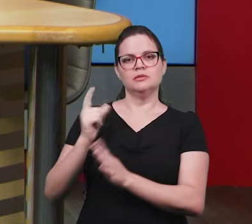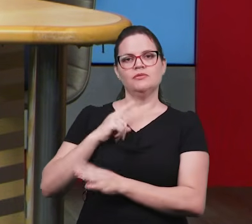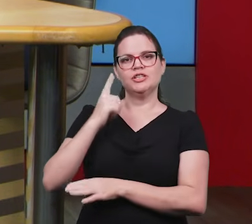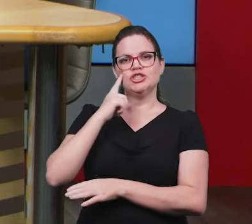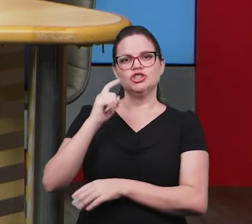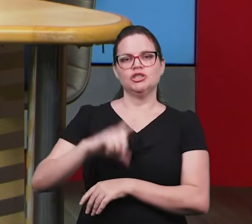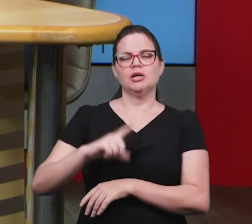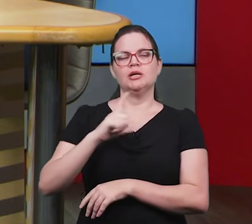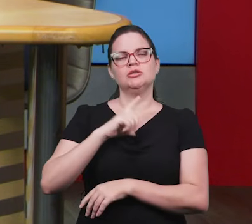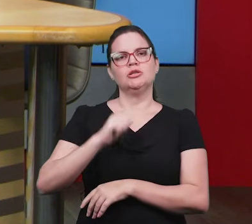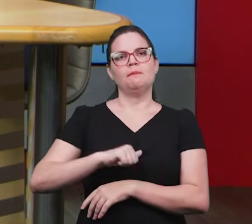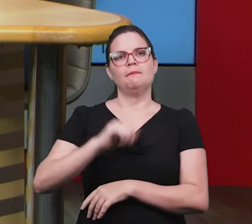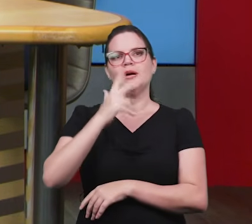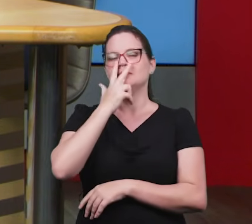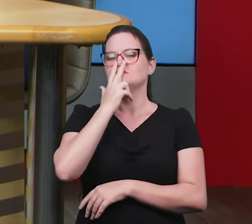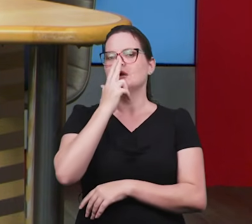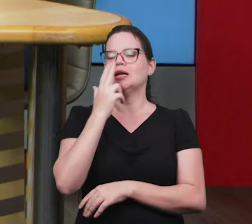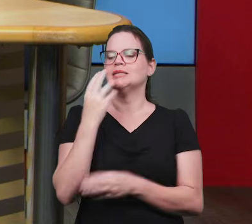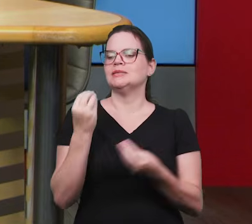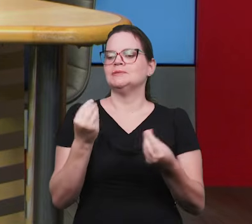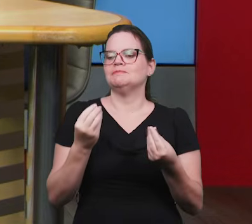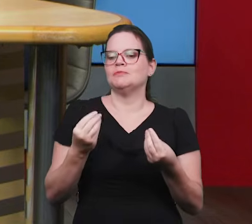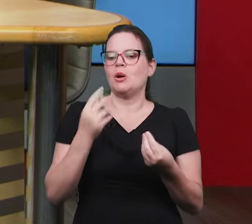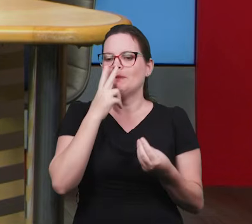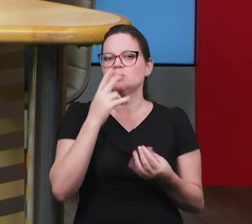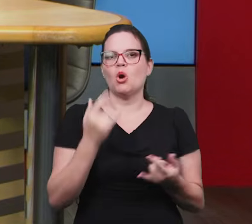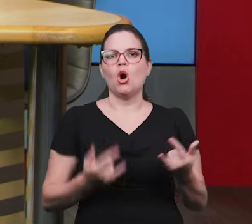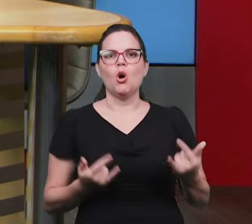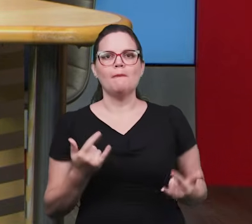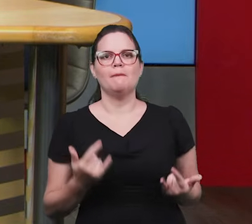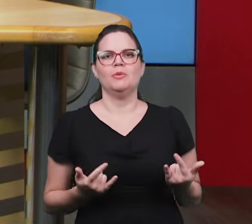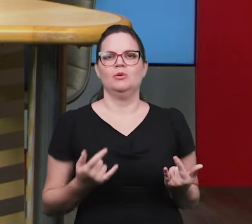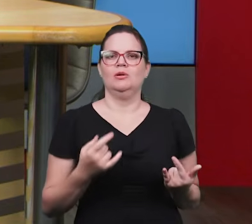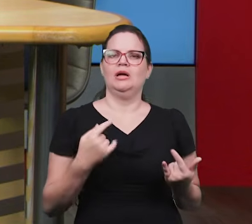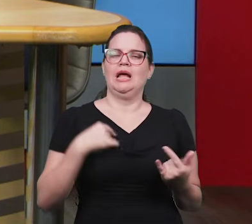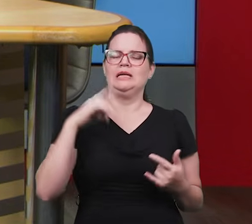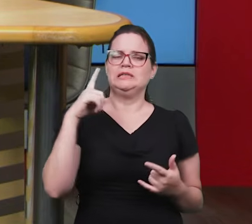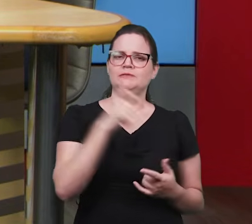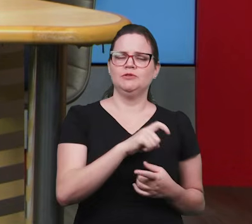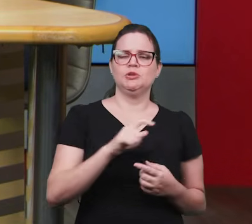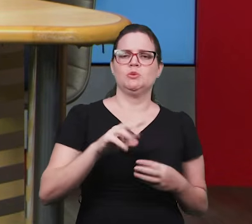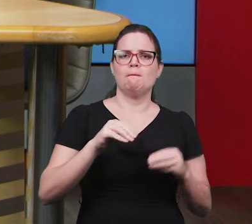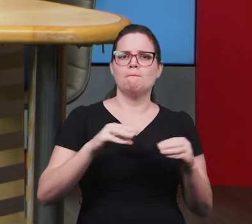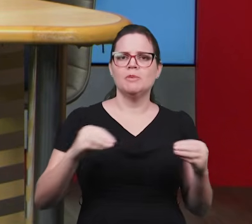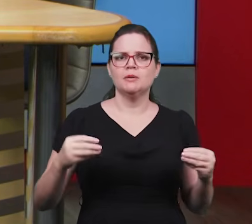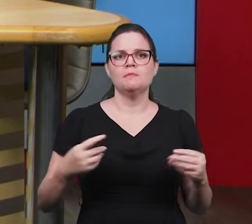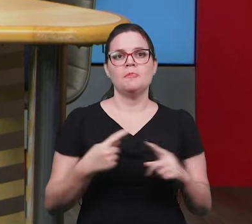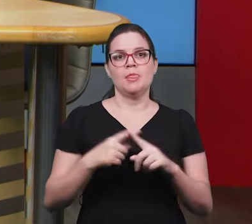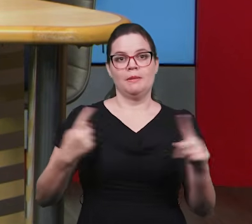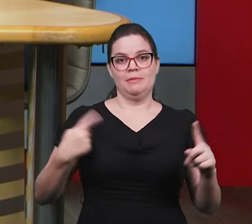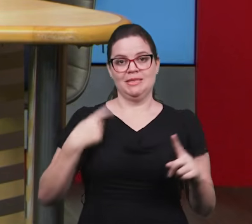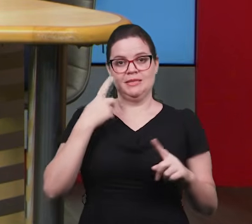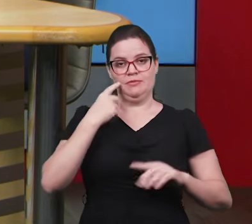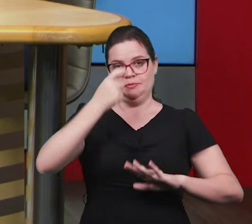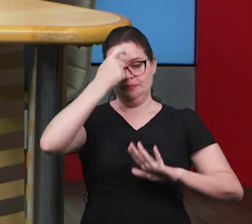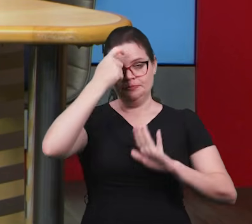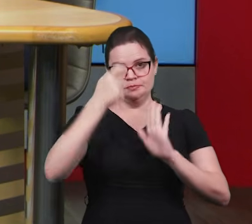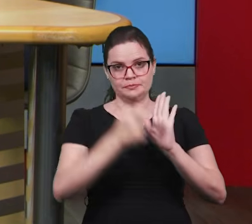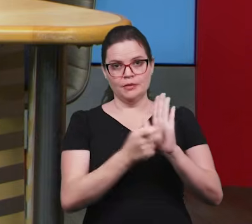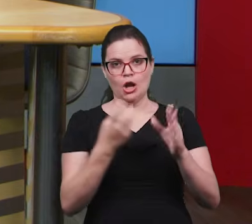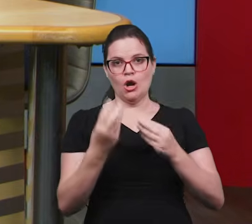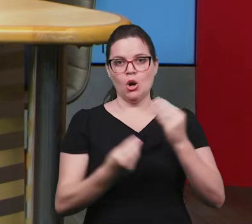mecânico. Com o avanço aí dos nossos sensores, o avanço também da nossa inteligência artificial, do modo de